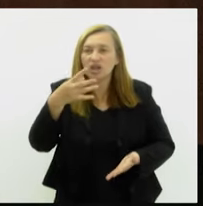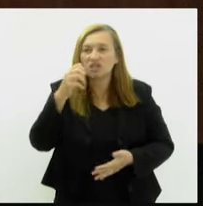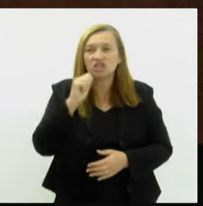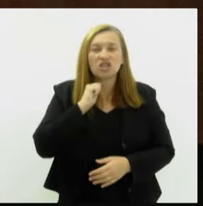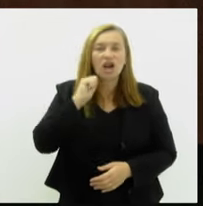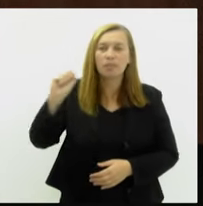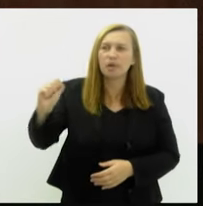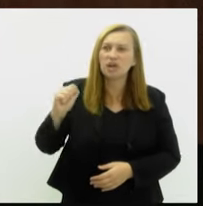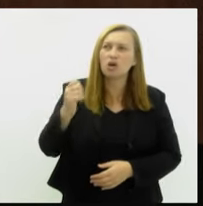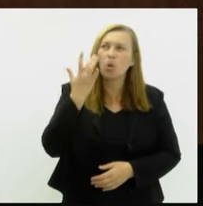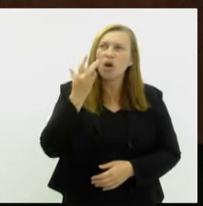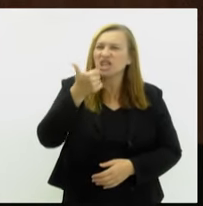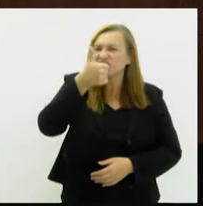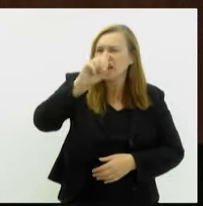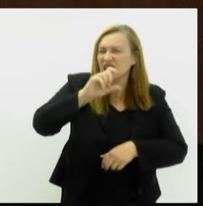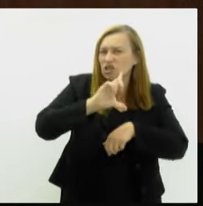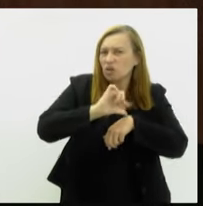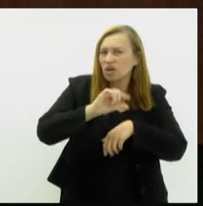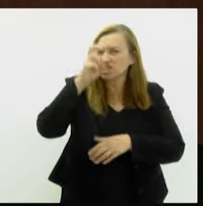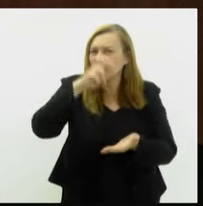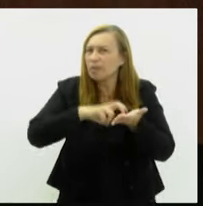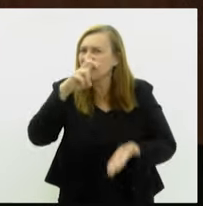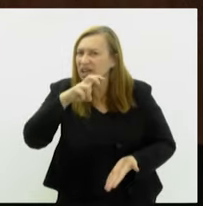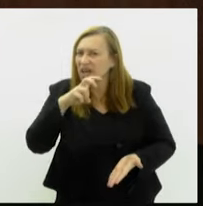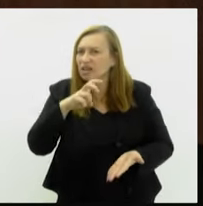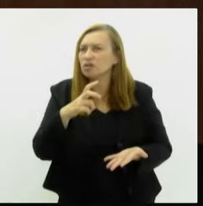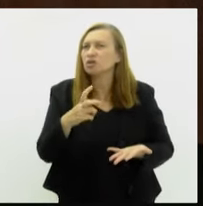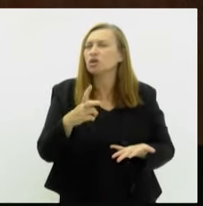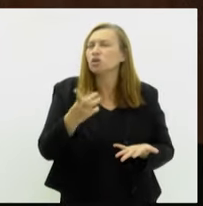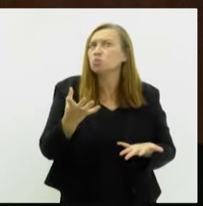se eu não me engano, às 10 horas da manhã,